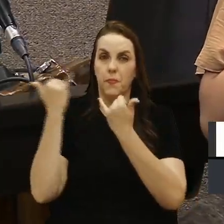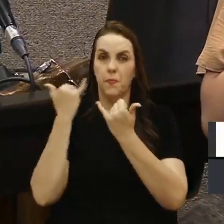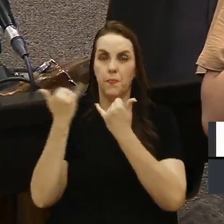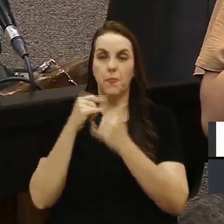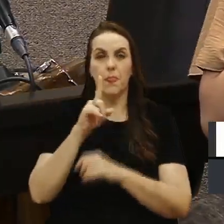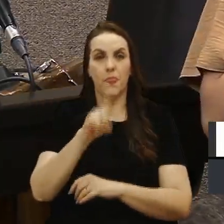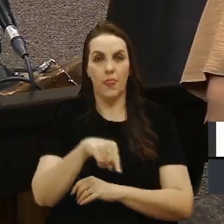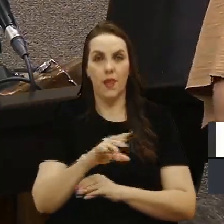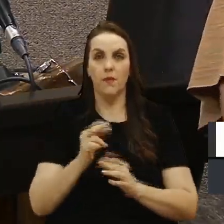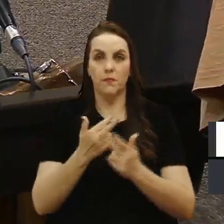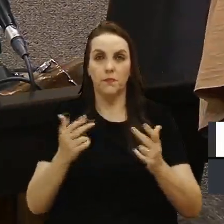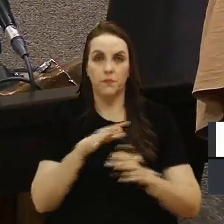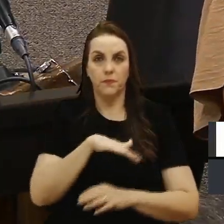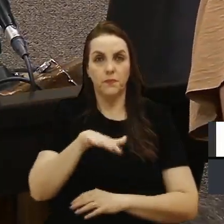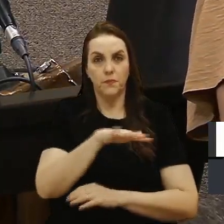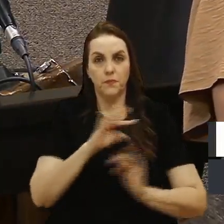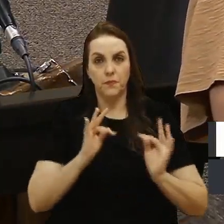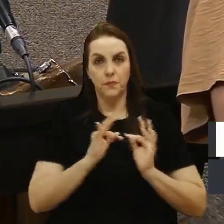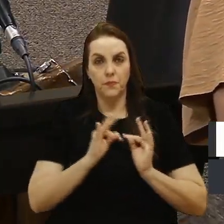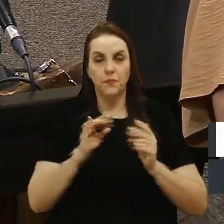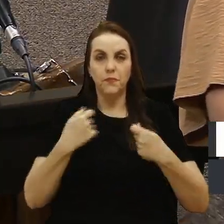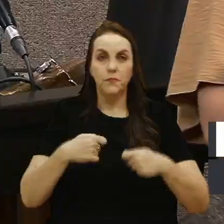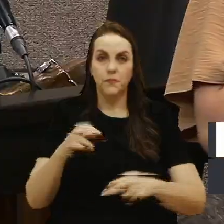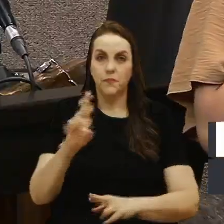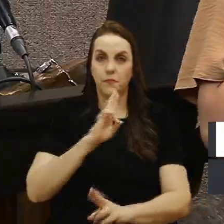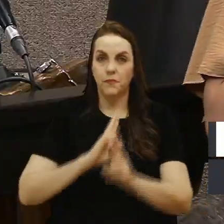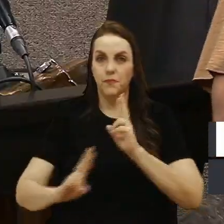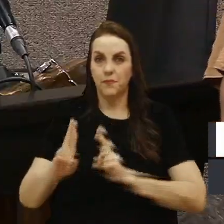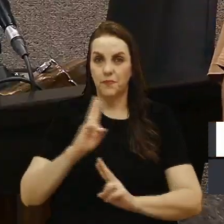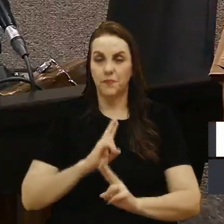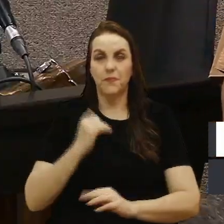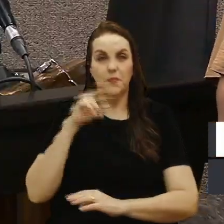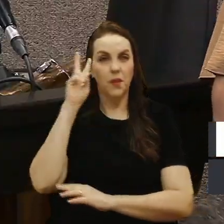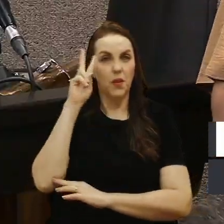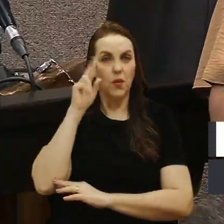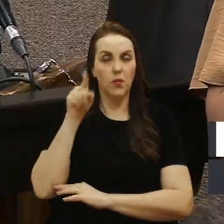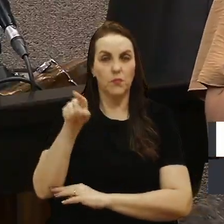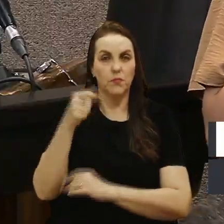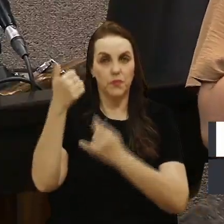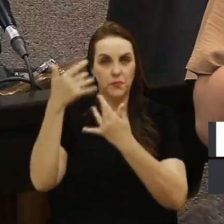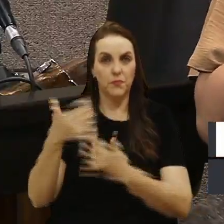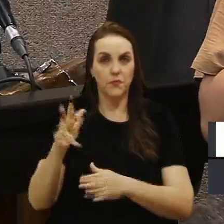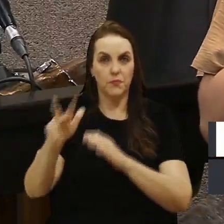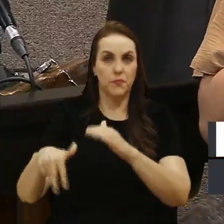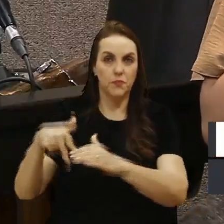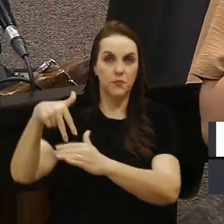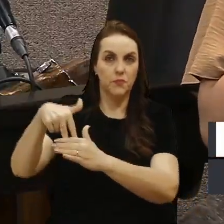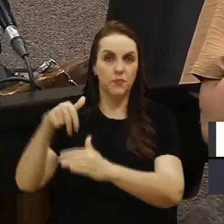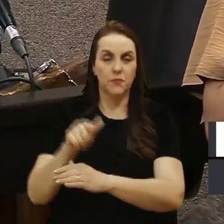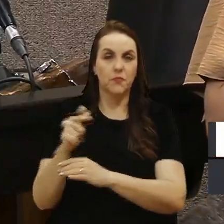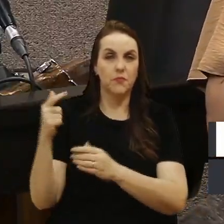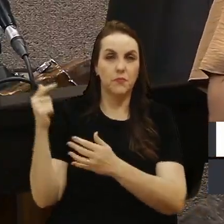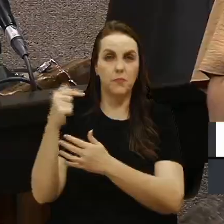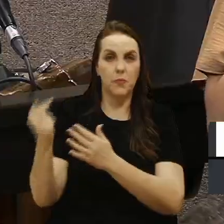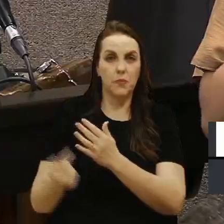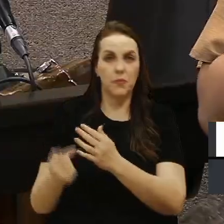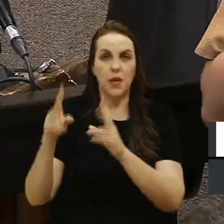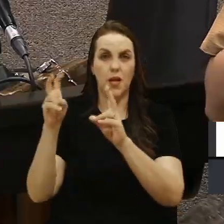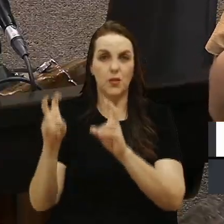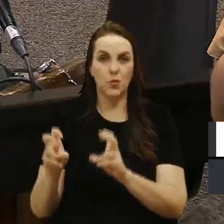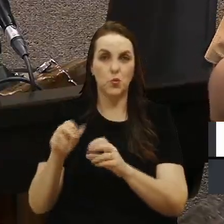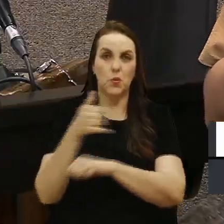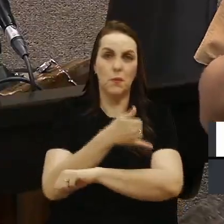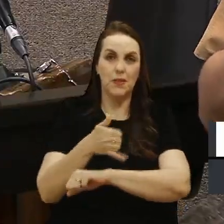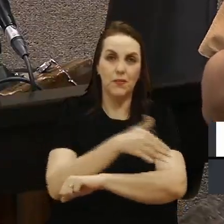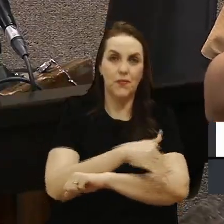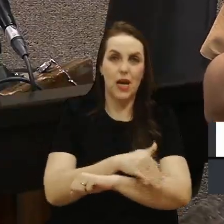muito técnica, mas a gente precisa dessas respostas. Eu me lembro de muitas vezes o senhor trazendo na tribuna essa questão do asfalto, de ser mais caro